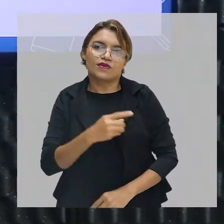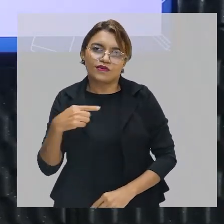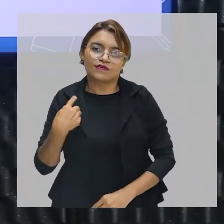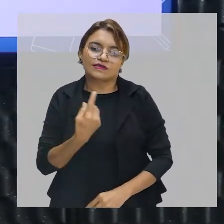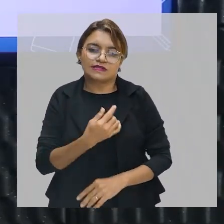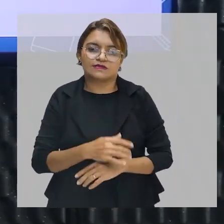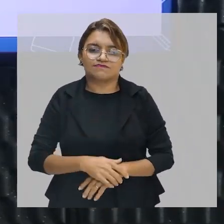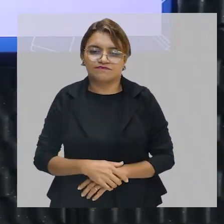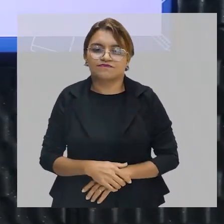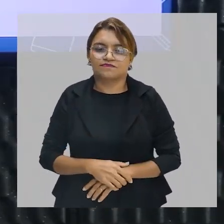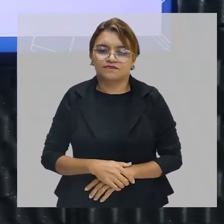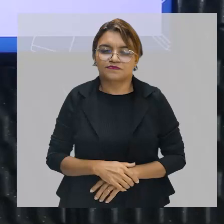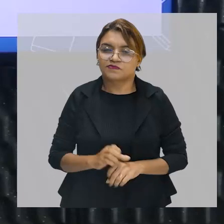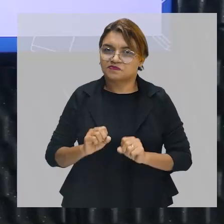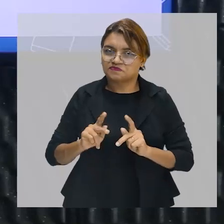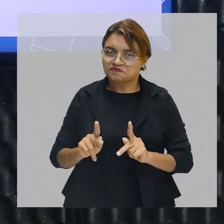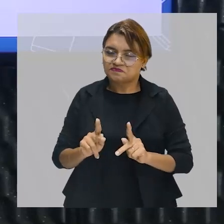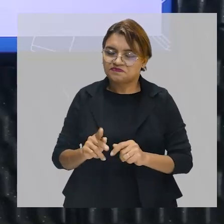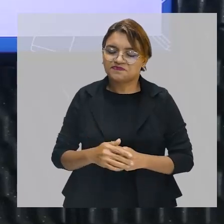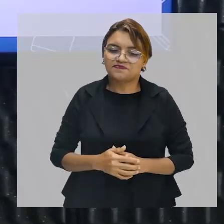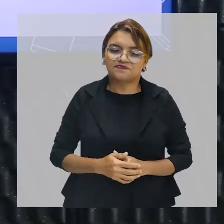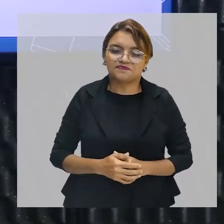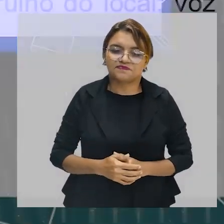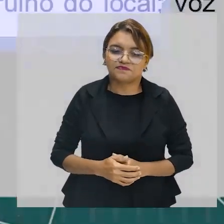acontecendo naquele determinado momento.